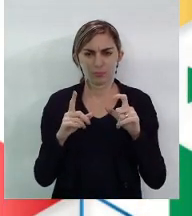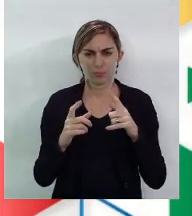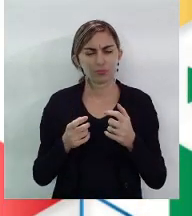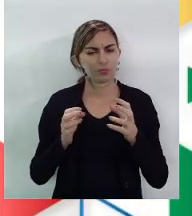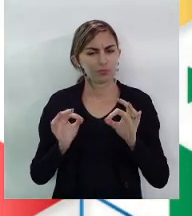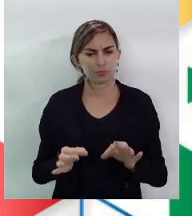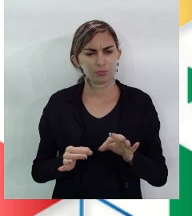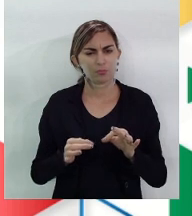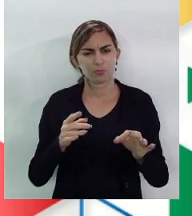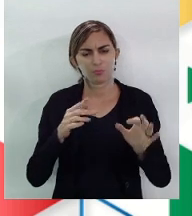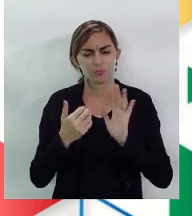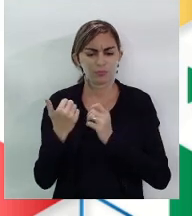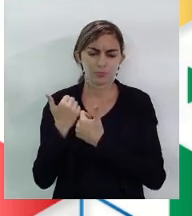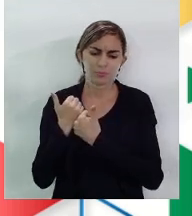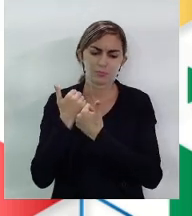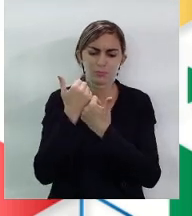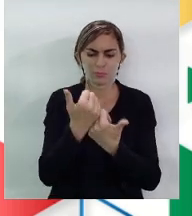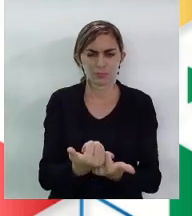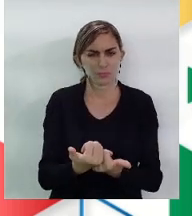certo, uma